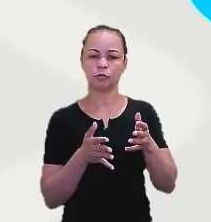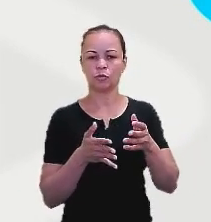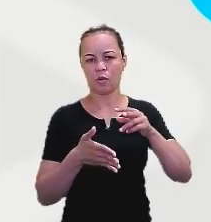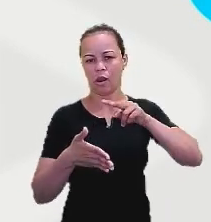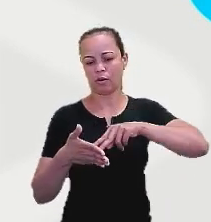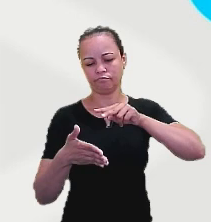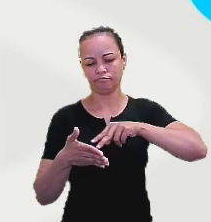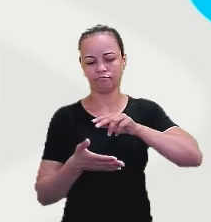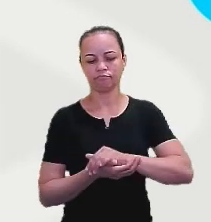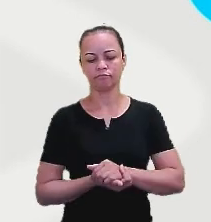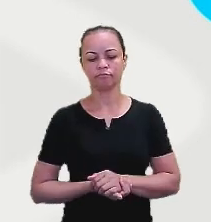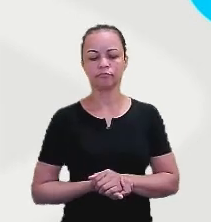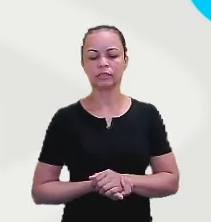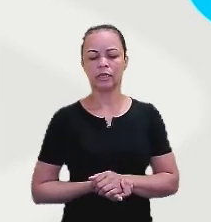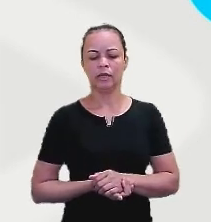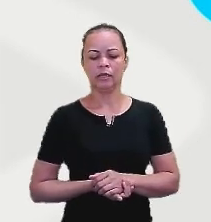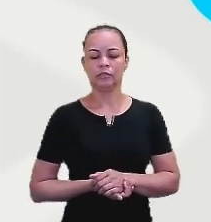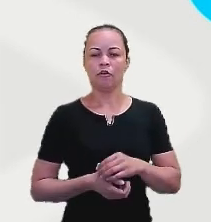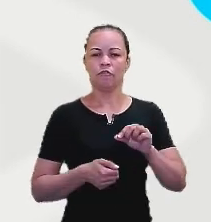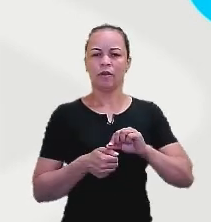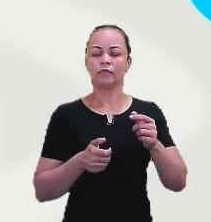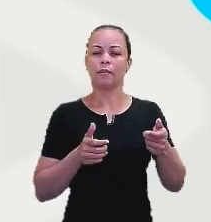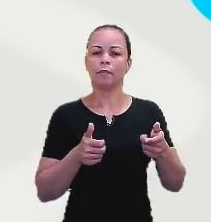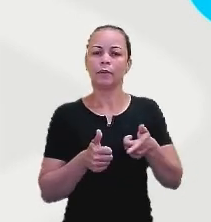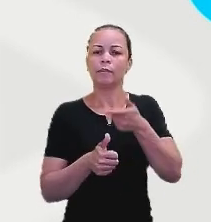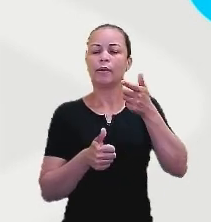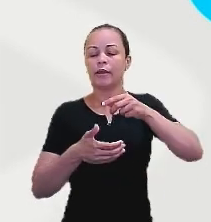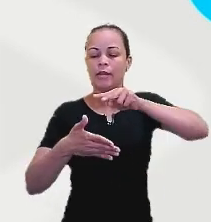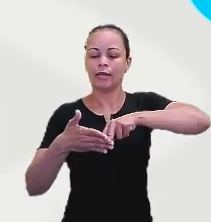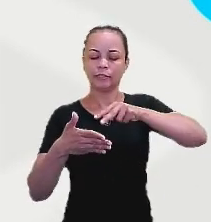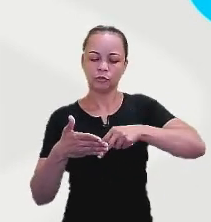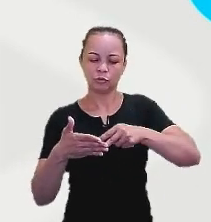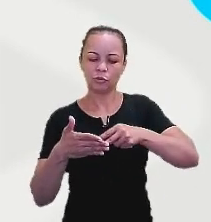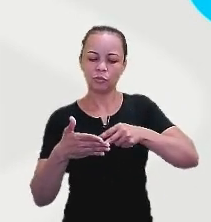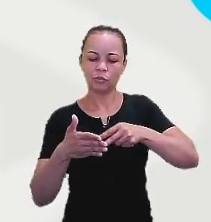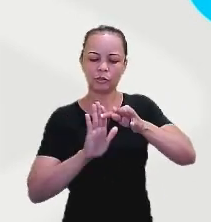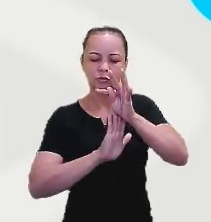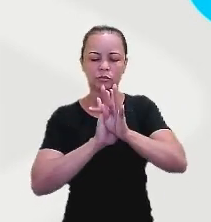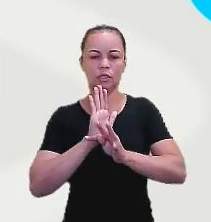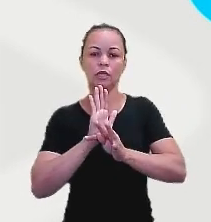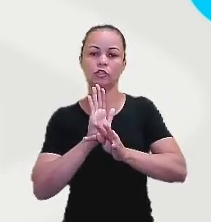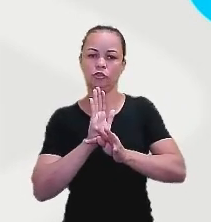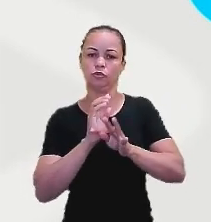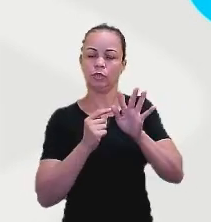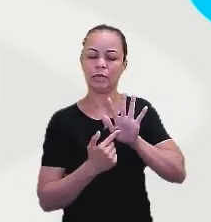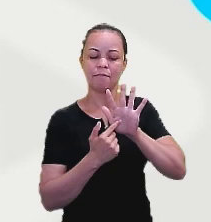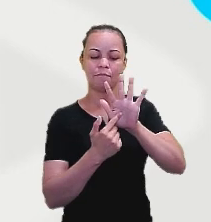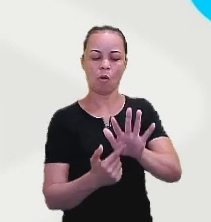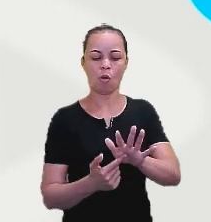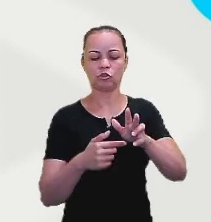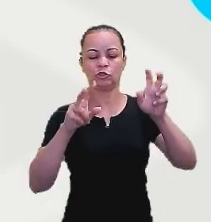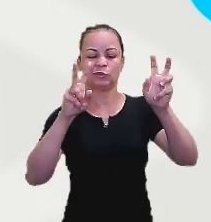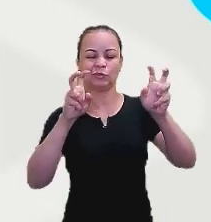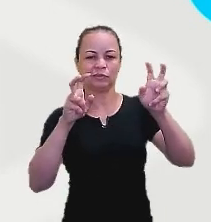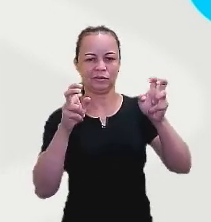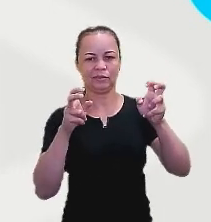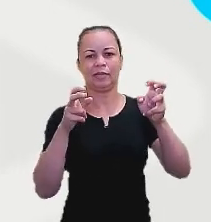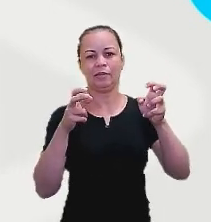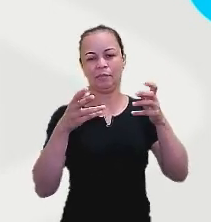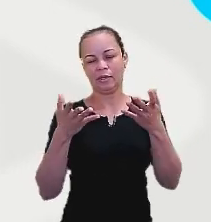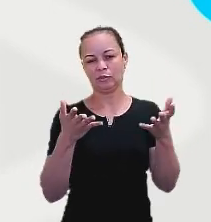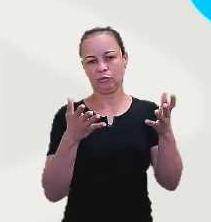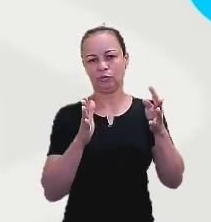mesmo, então realize uma primeira leitura do texto e busque identificar o assunto do texto. Então, nesse momento, não faça